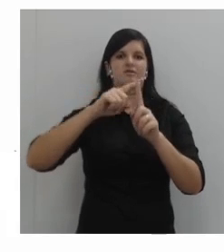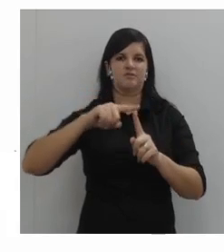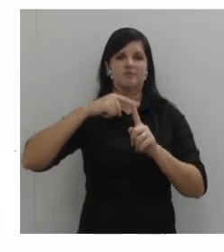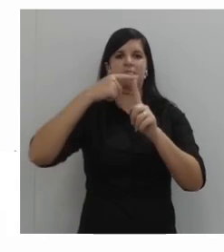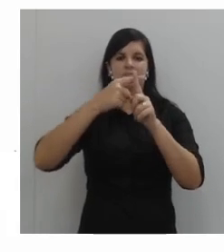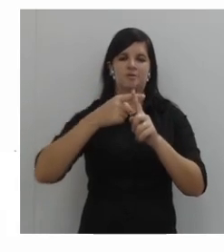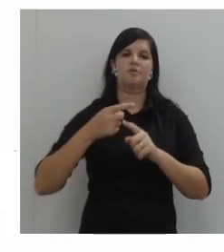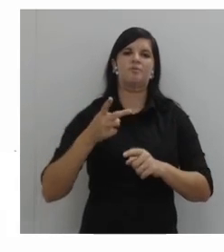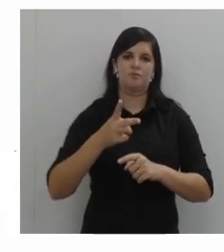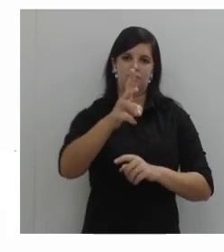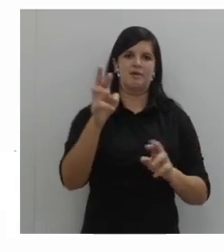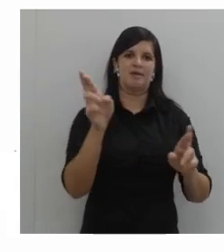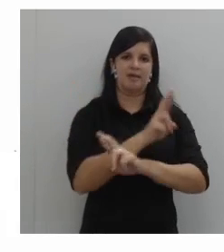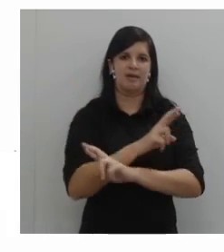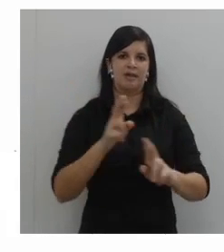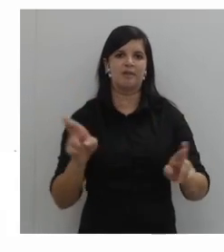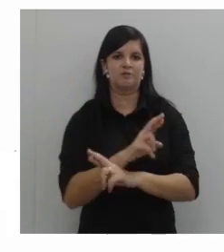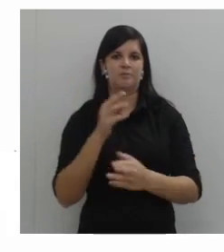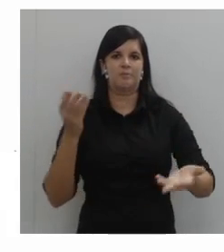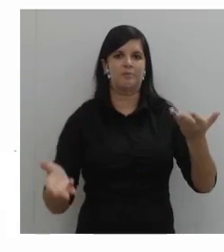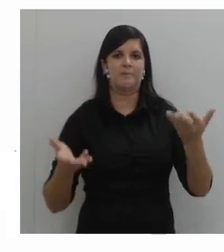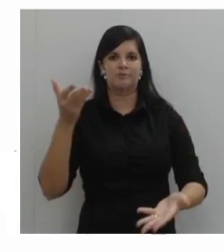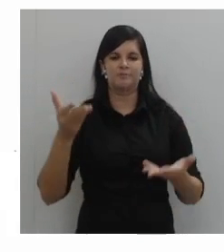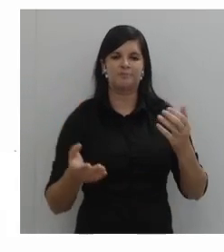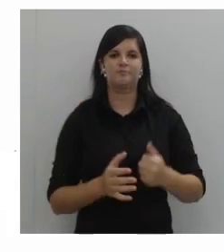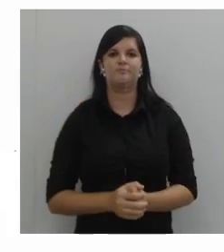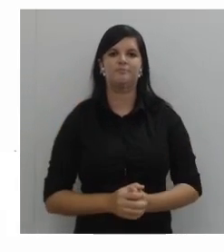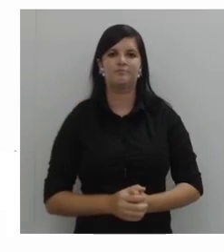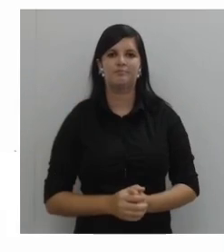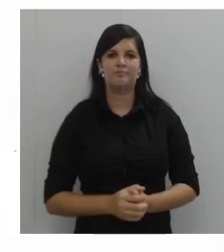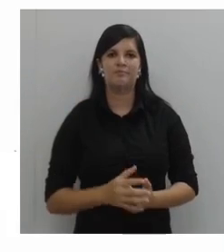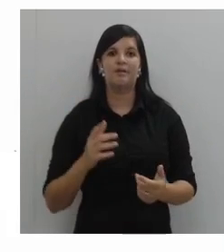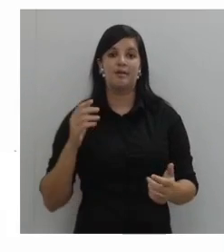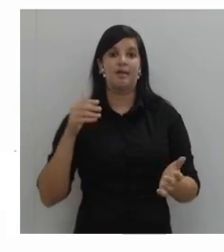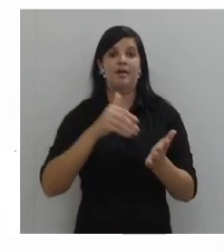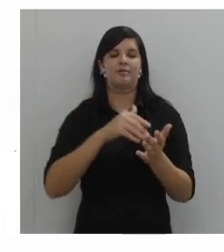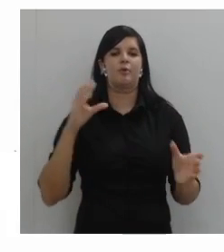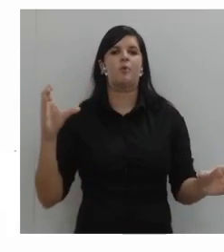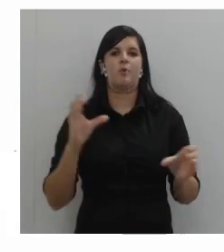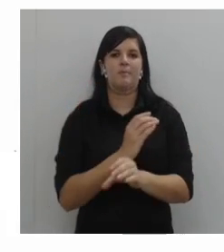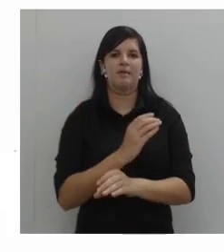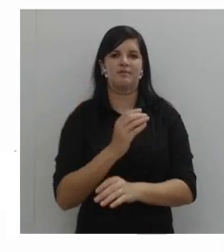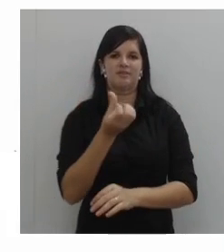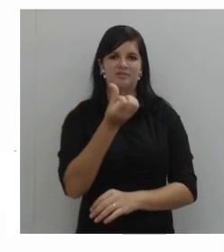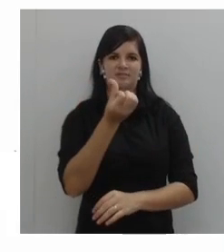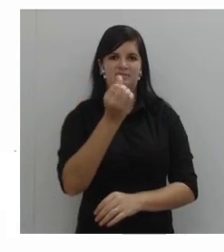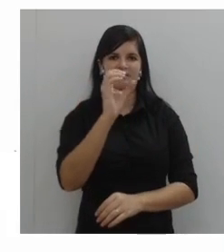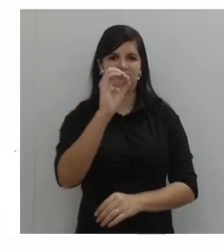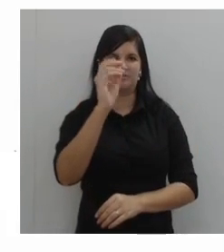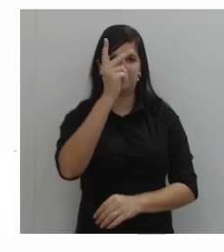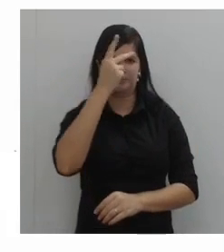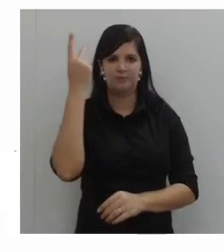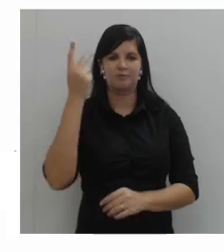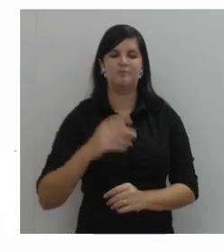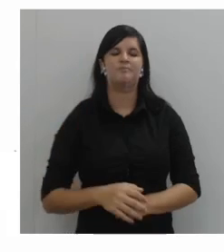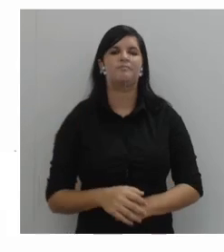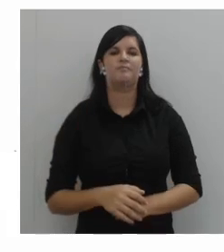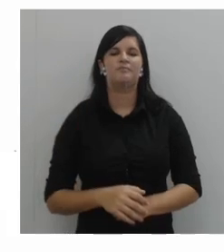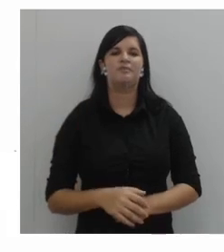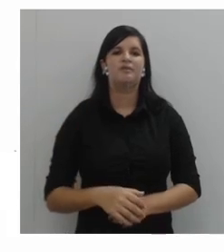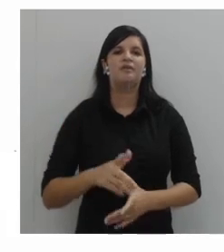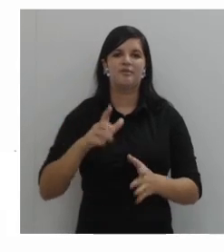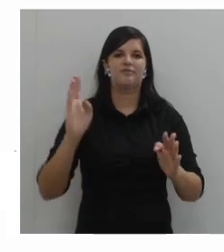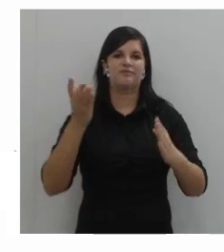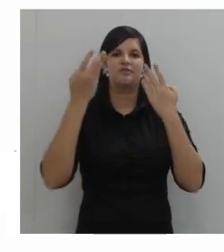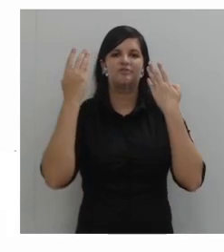vou mantendo essa relação, essa proporcionalidade, até completar as 60 pessoas dentro dessa festa. Essa